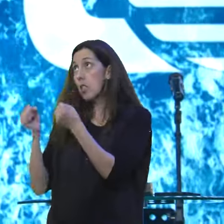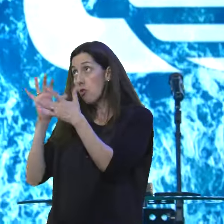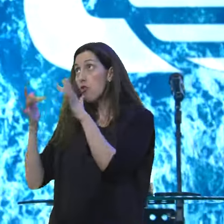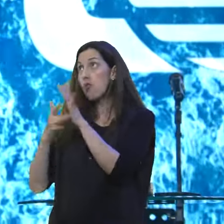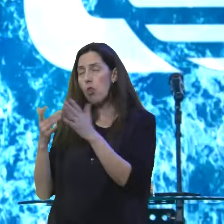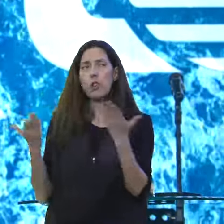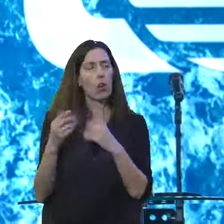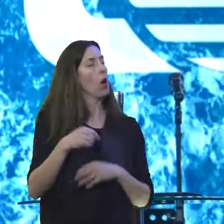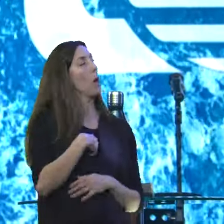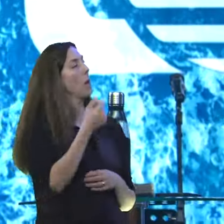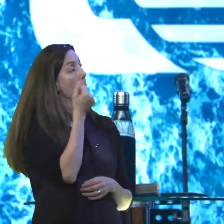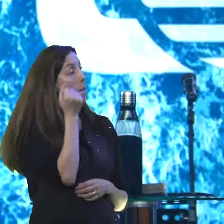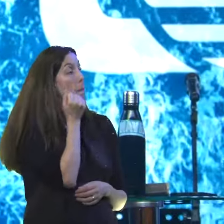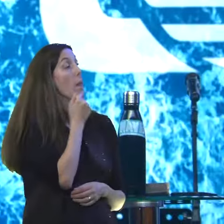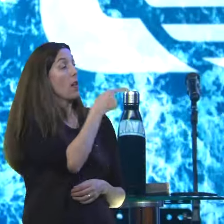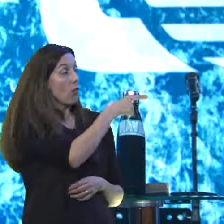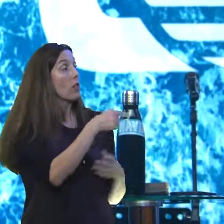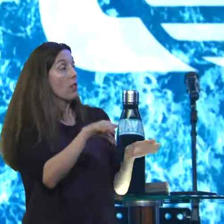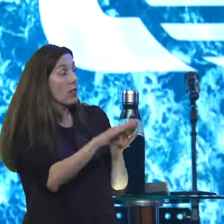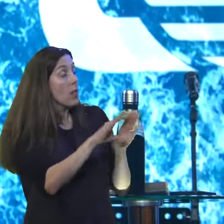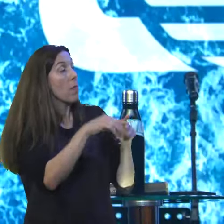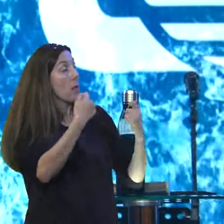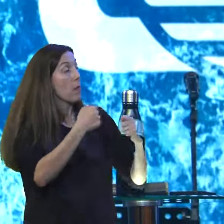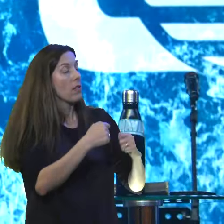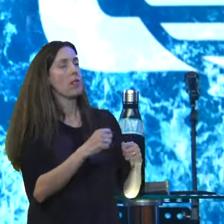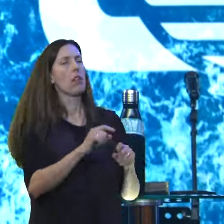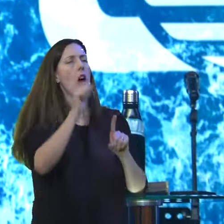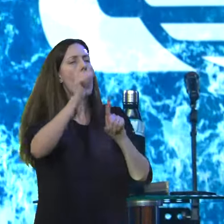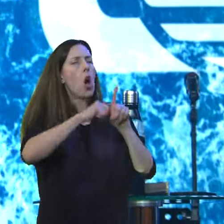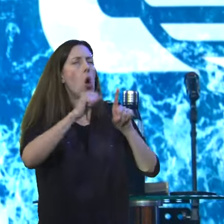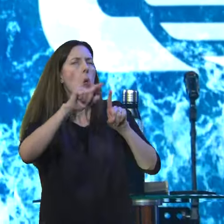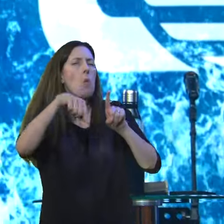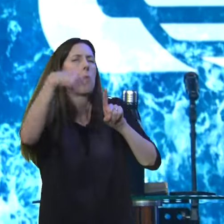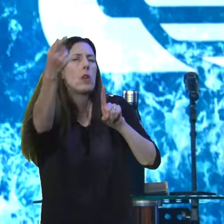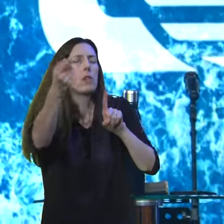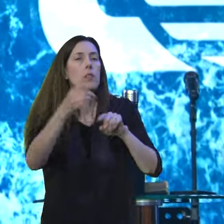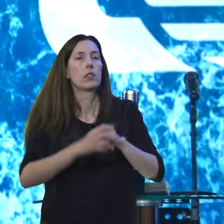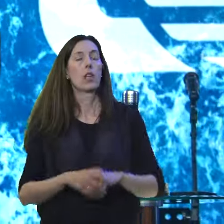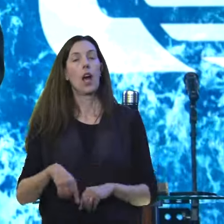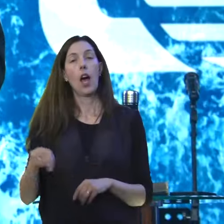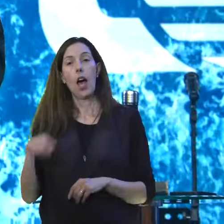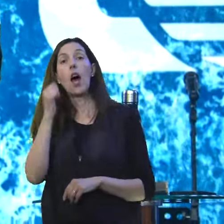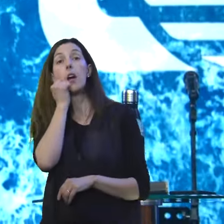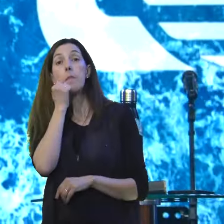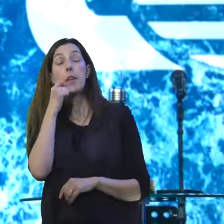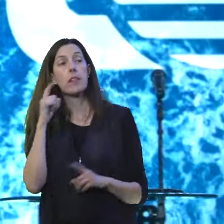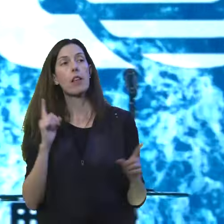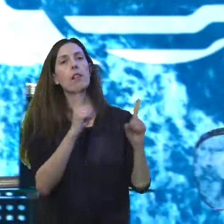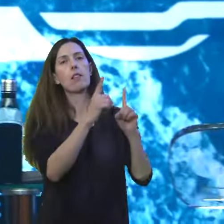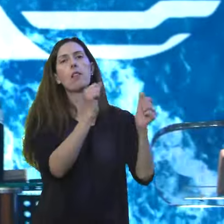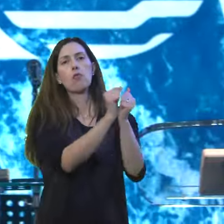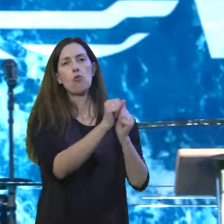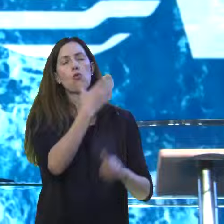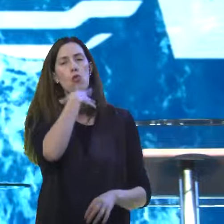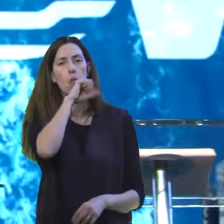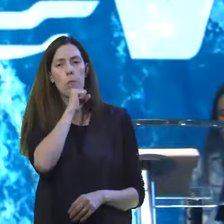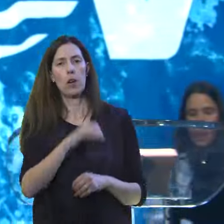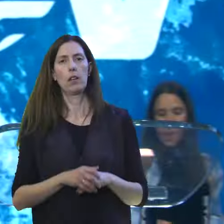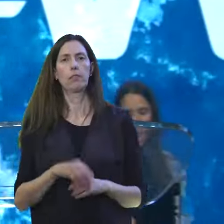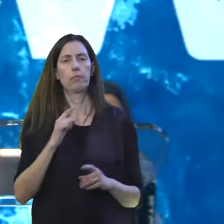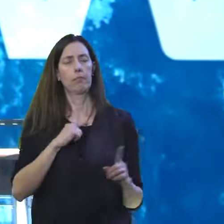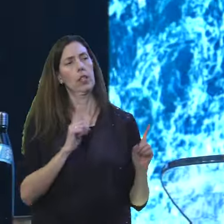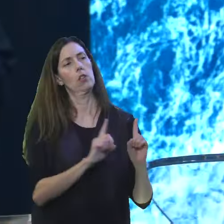mãe, você também quer, você está precisando. Um mês e pouquinho depois, a mãe dele deixou ele sair com o pai. Ele